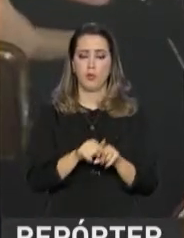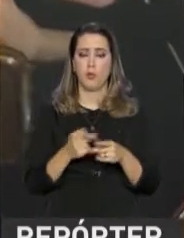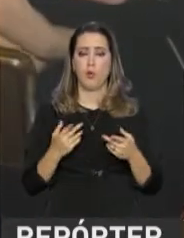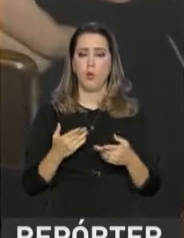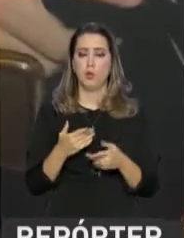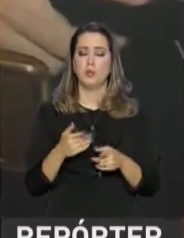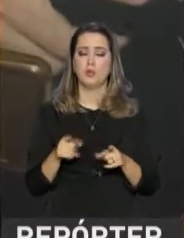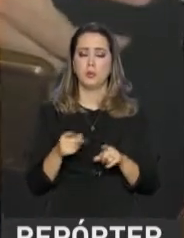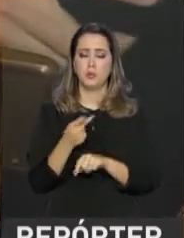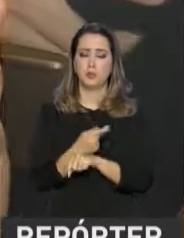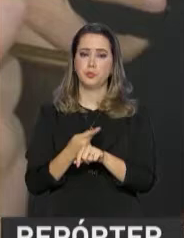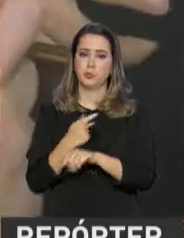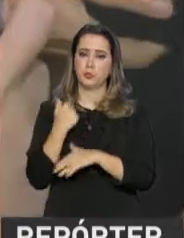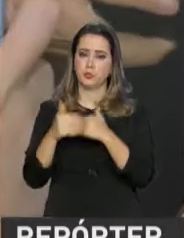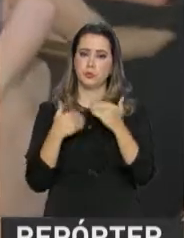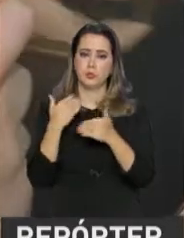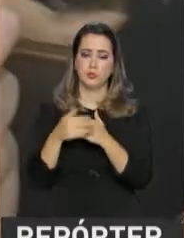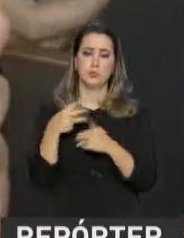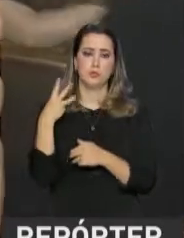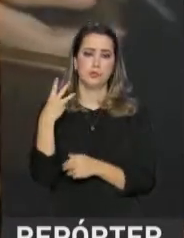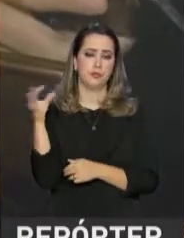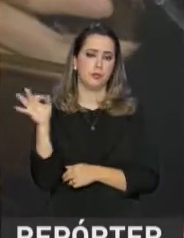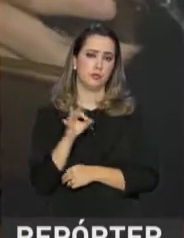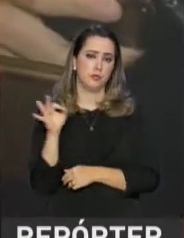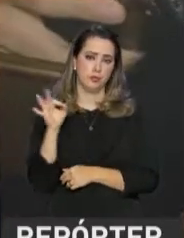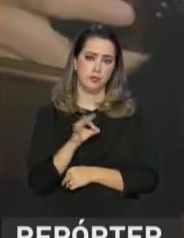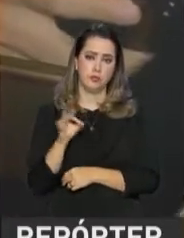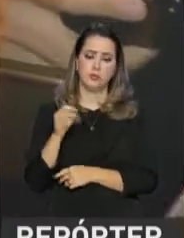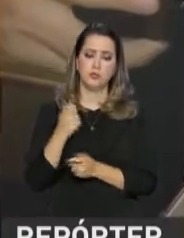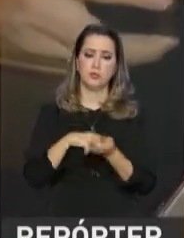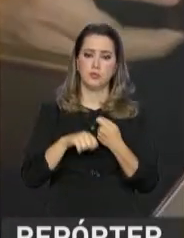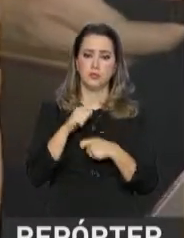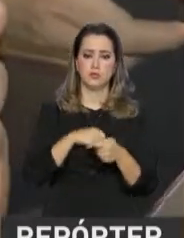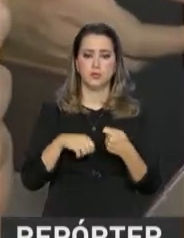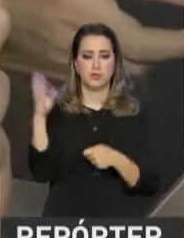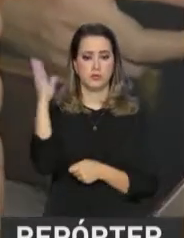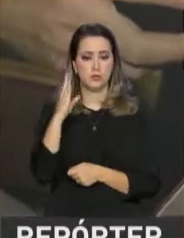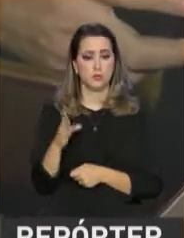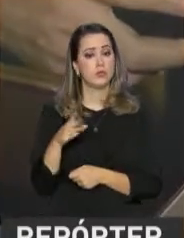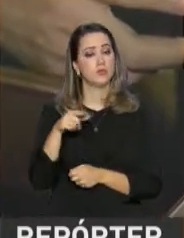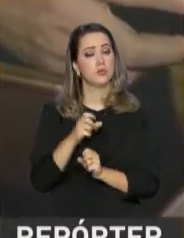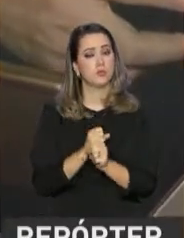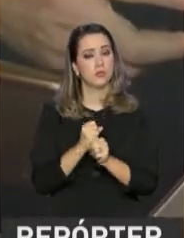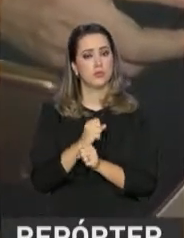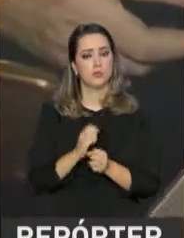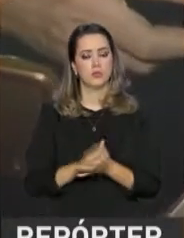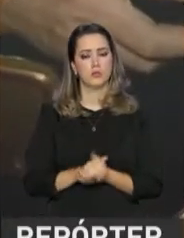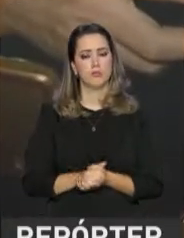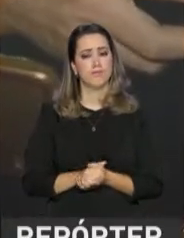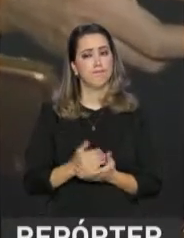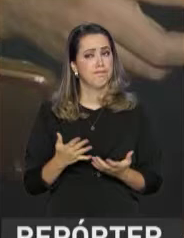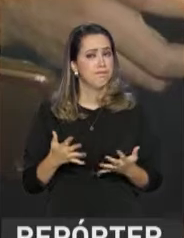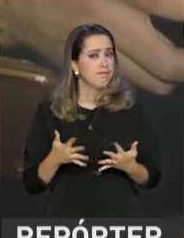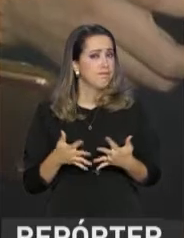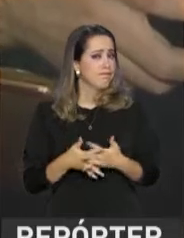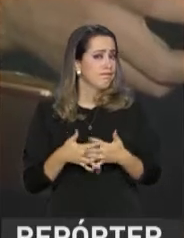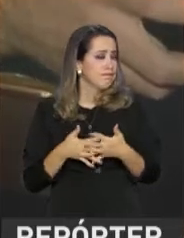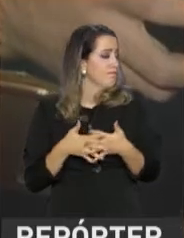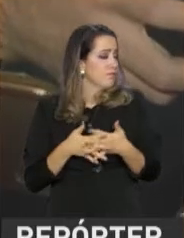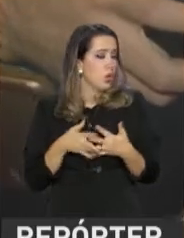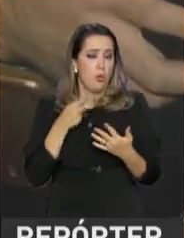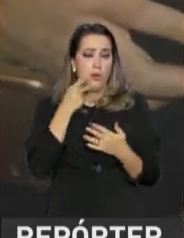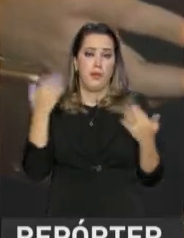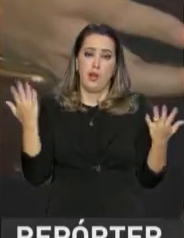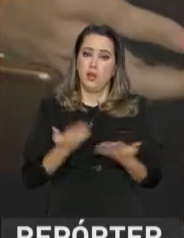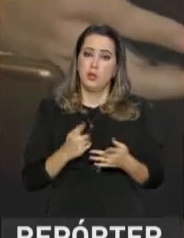que o governo busca um crescimento de 3% para a economia brasileira neste ano é complicado dizer desde já nã dois